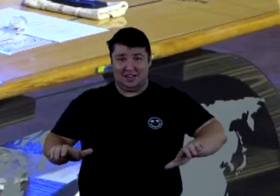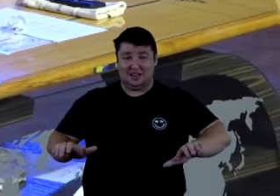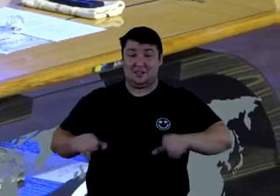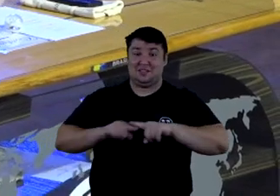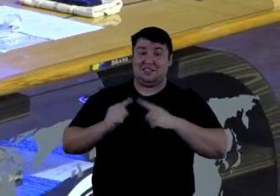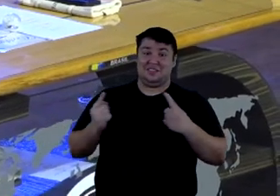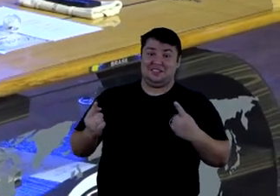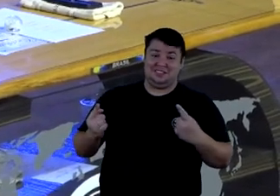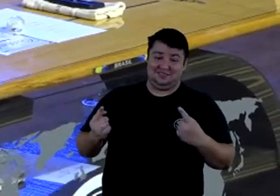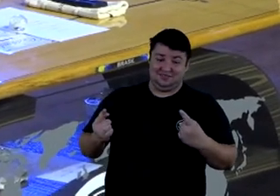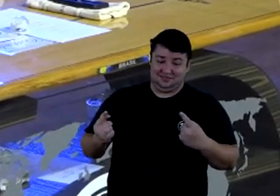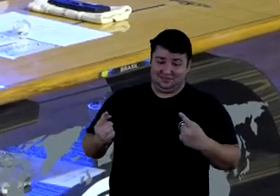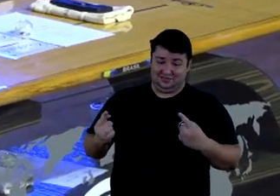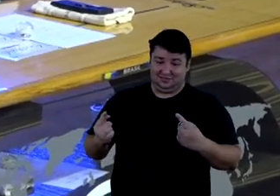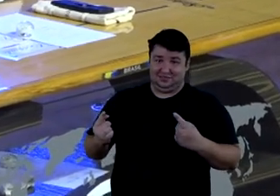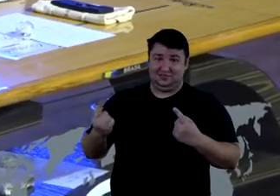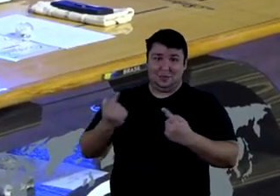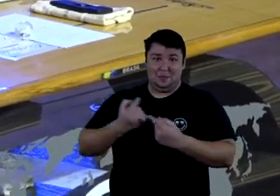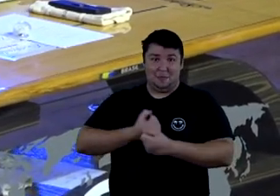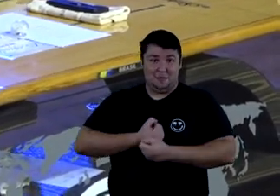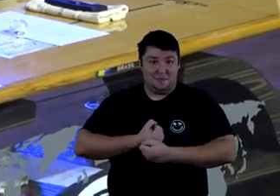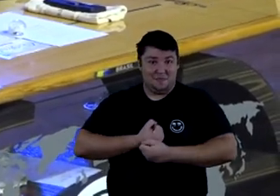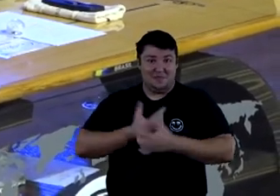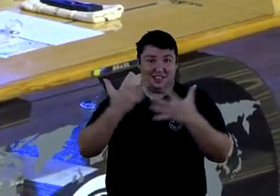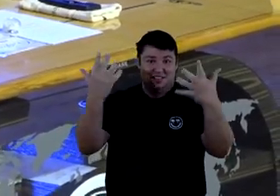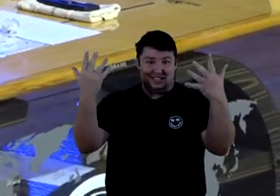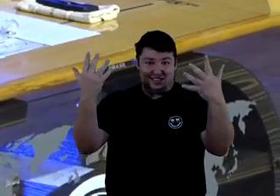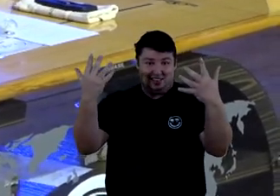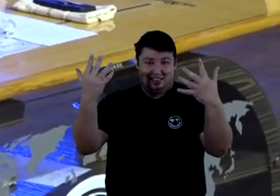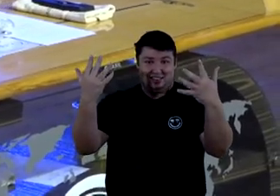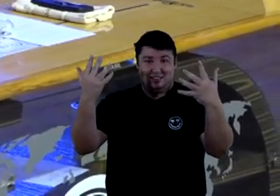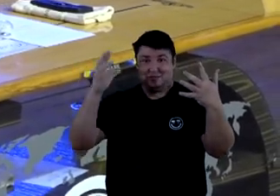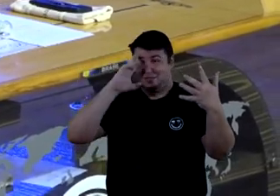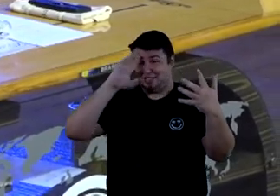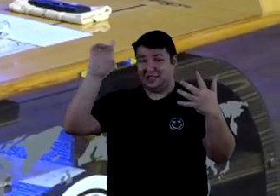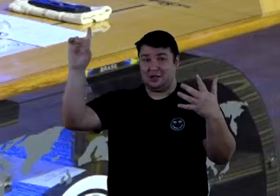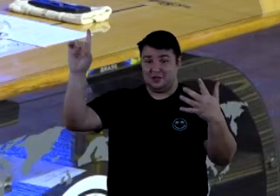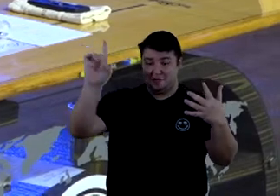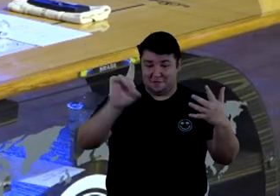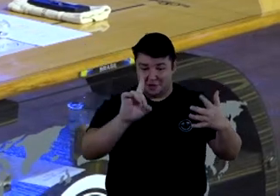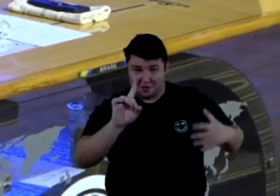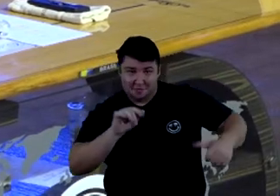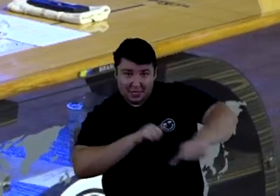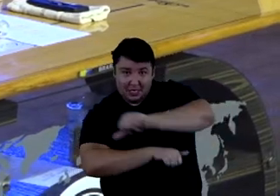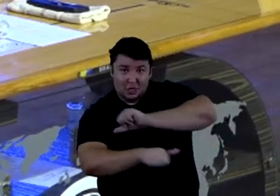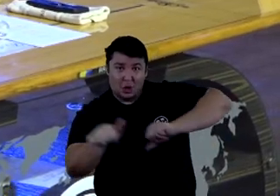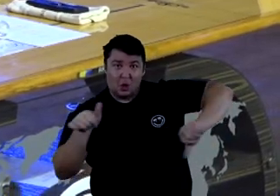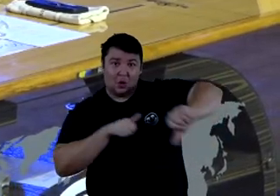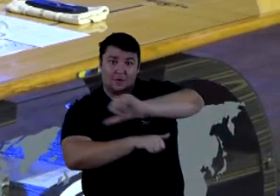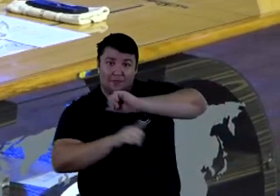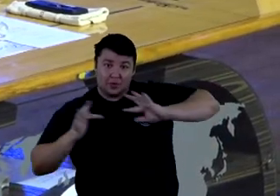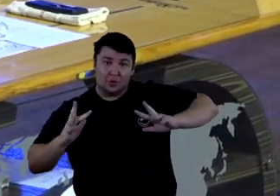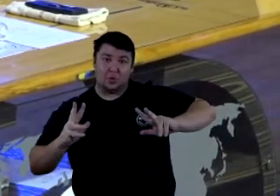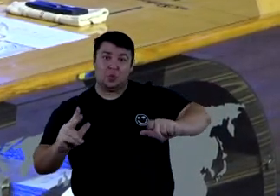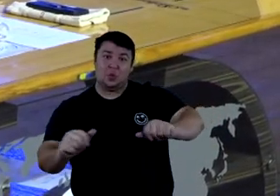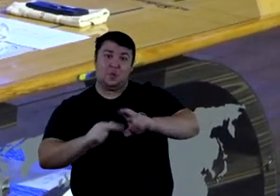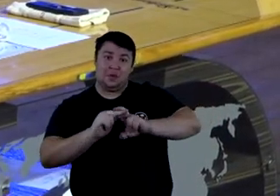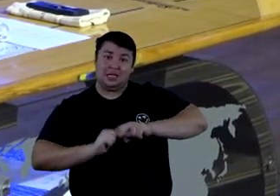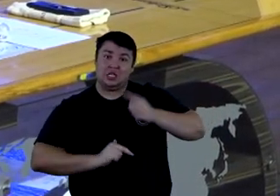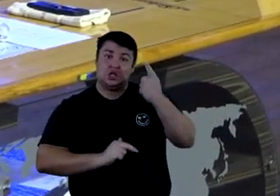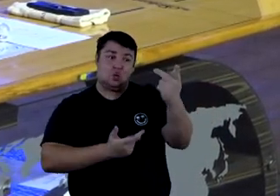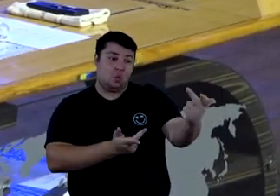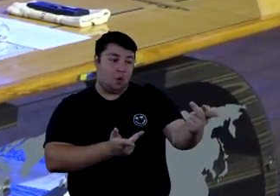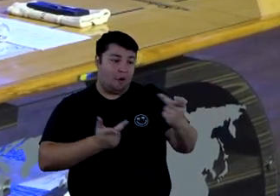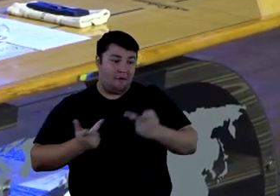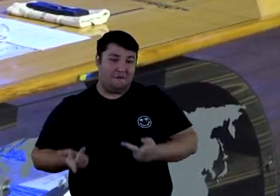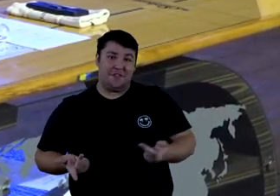mas por um milagre o Senhor restaurou tudo através de um convite de